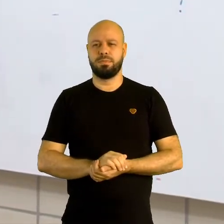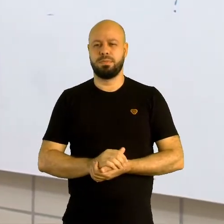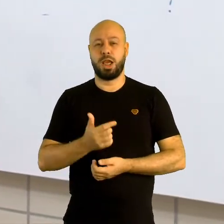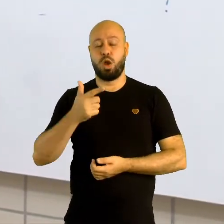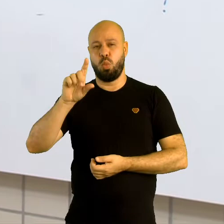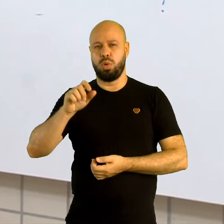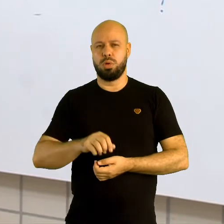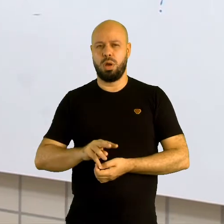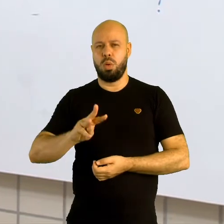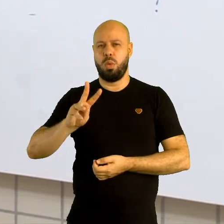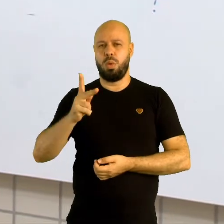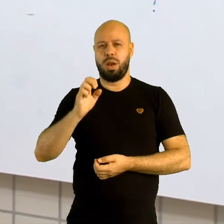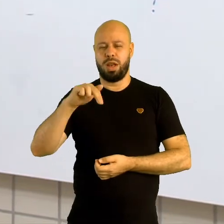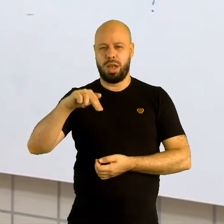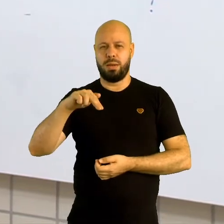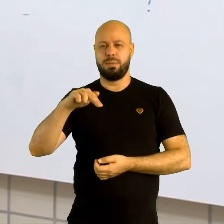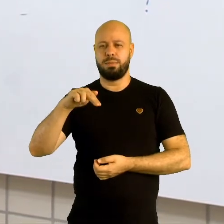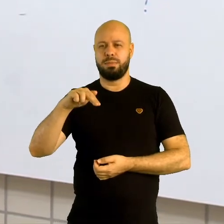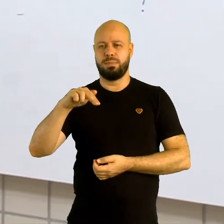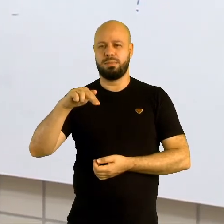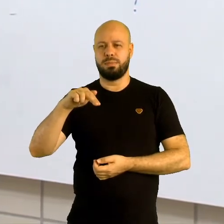When.